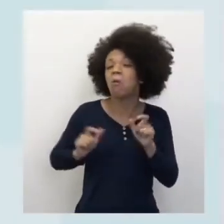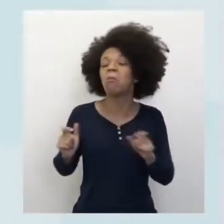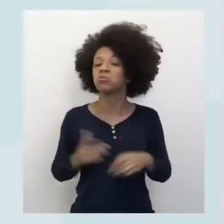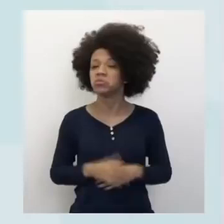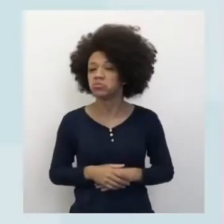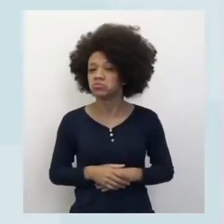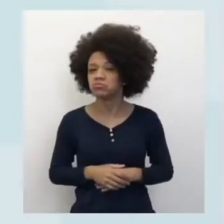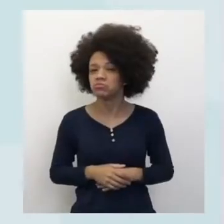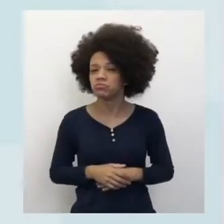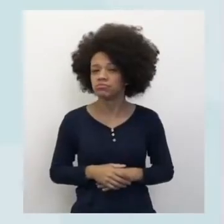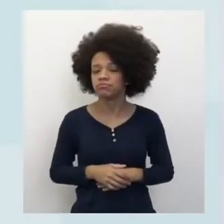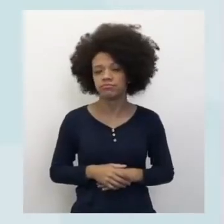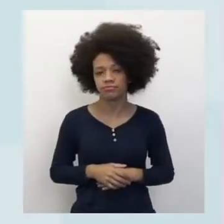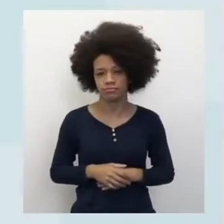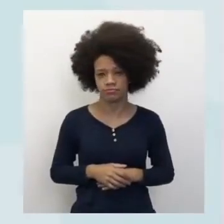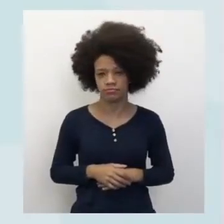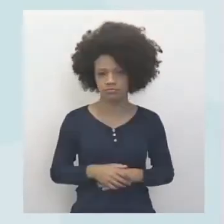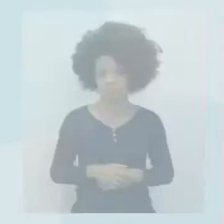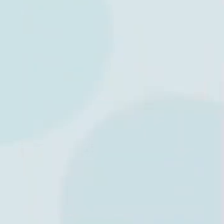quem?